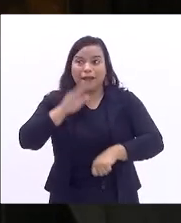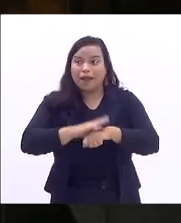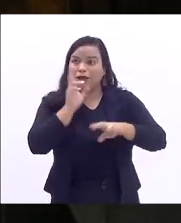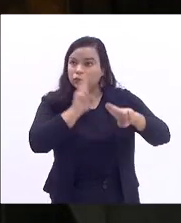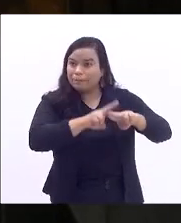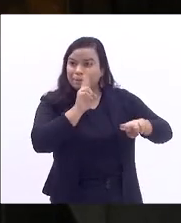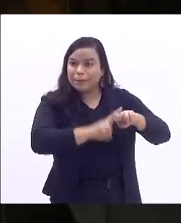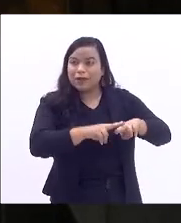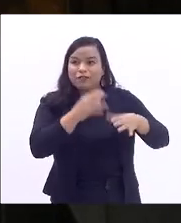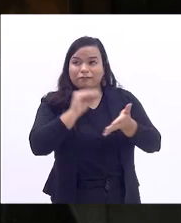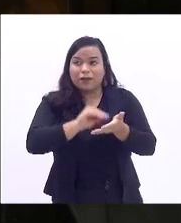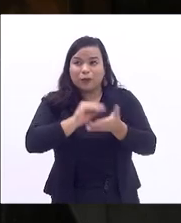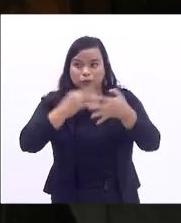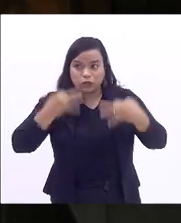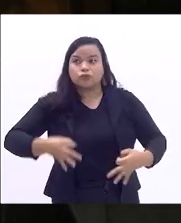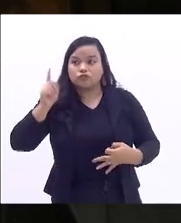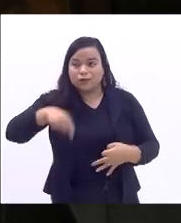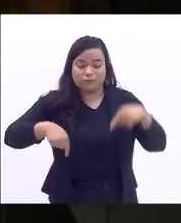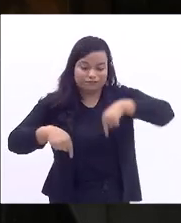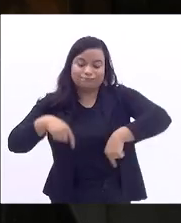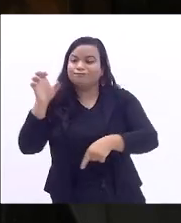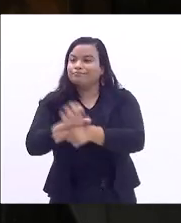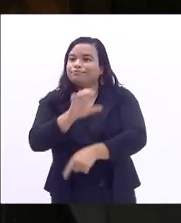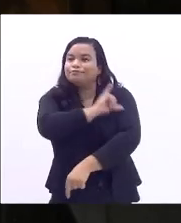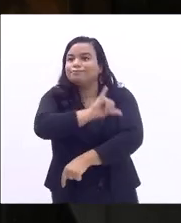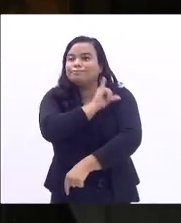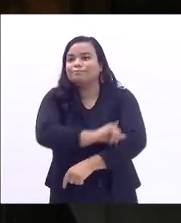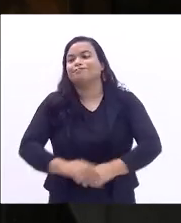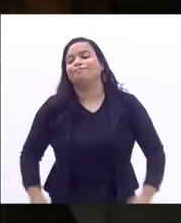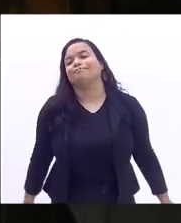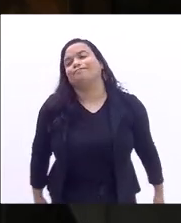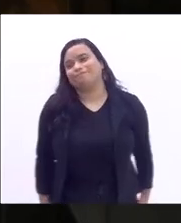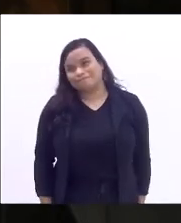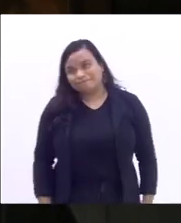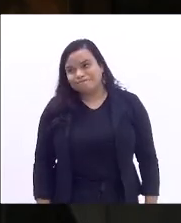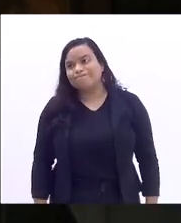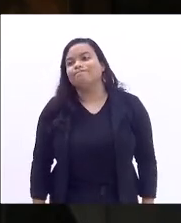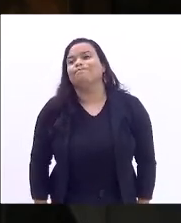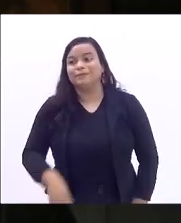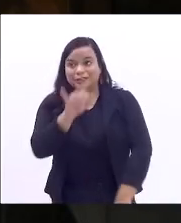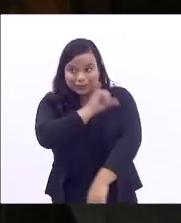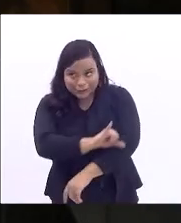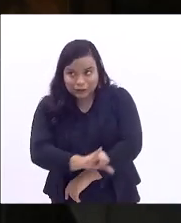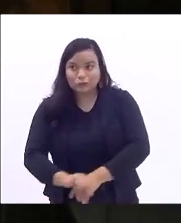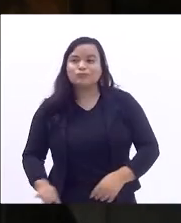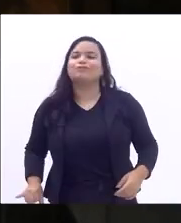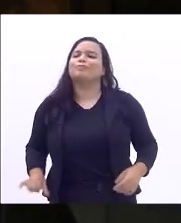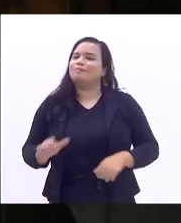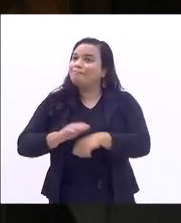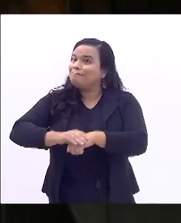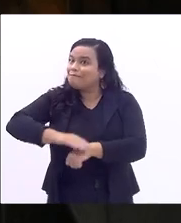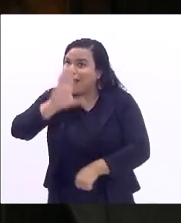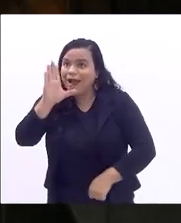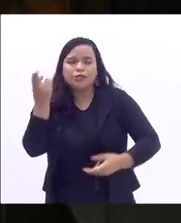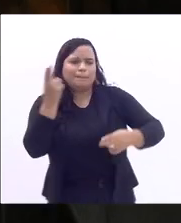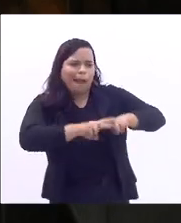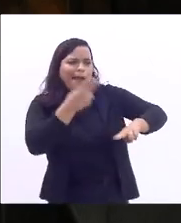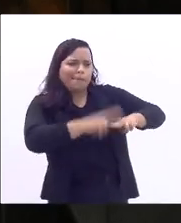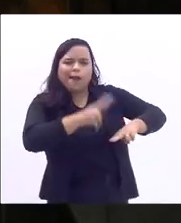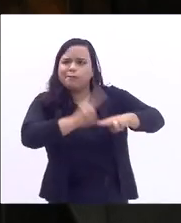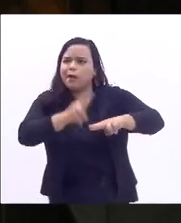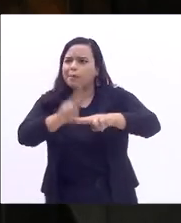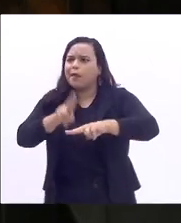por injustiça foi o Rio de Janeiro Deputado André o Rio de Janeiro ganhou de outros 10 estados segundo